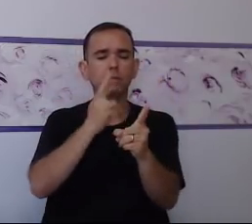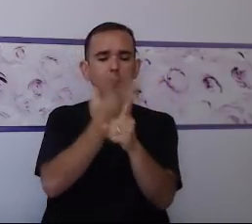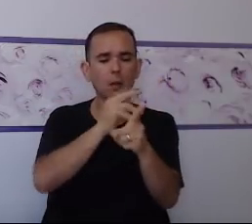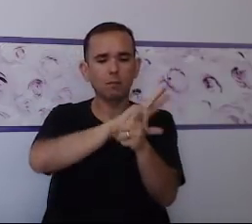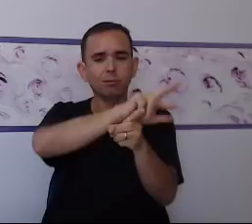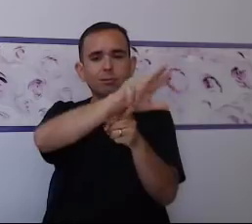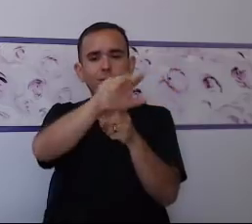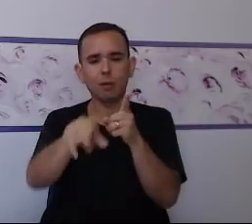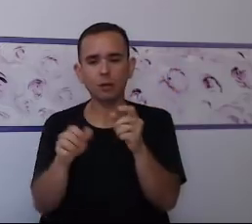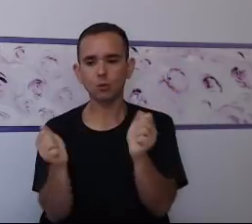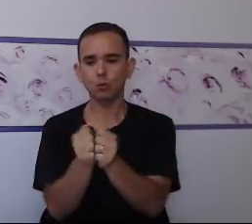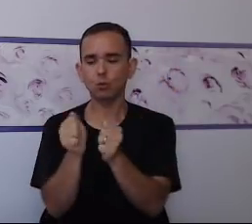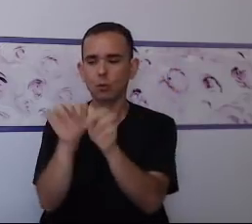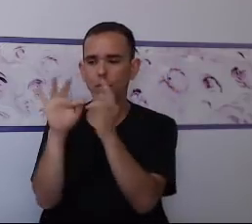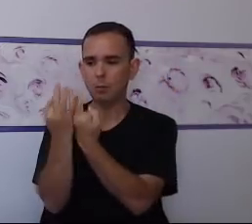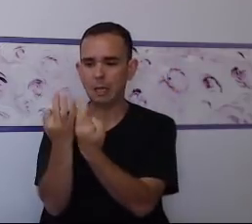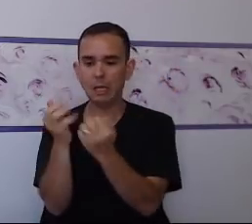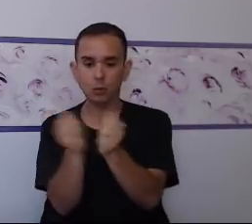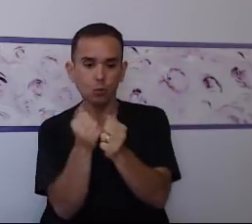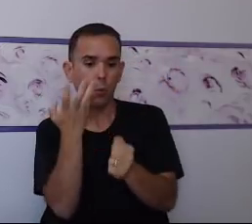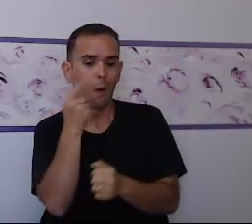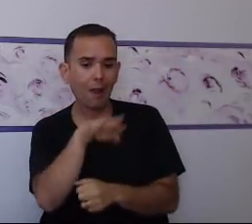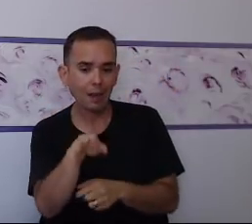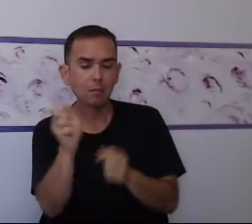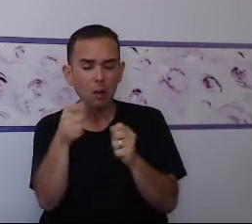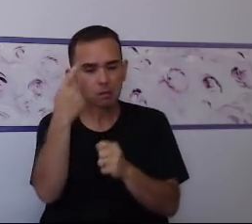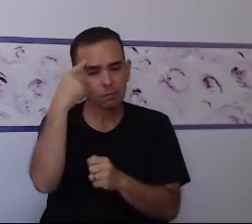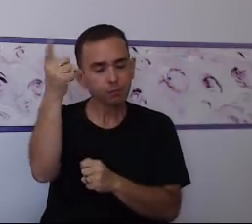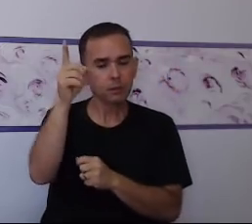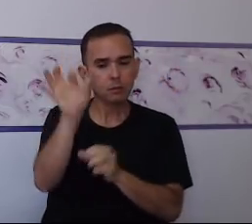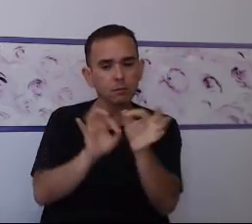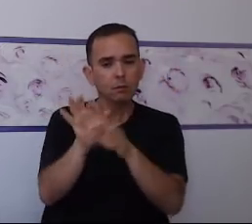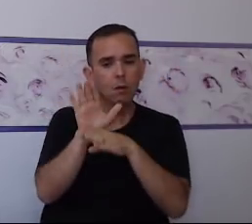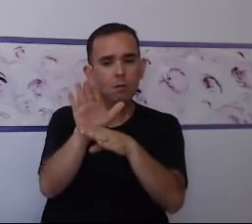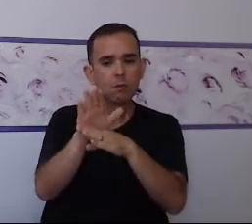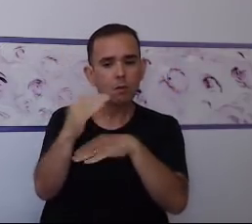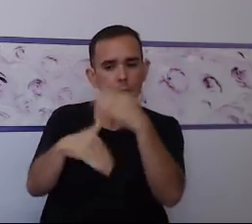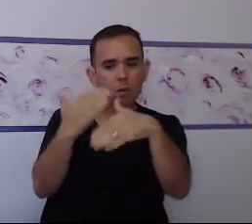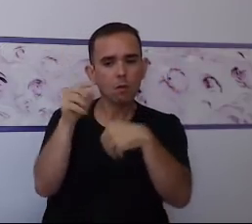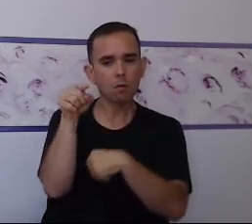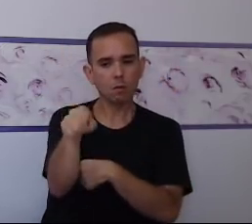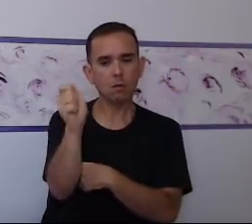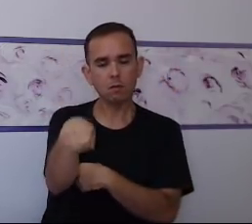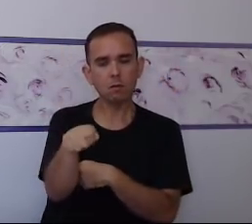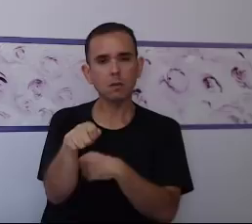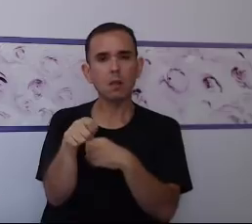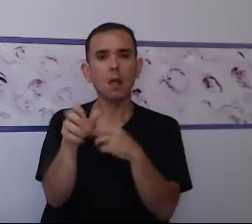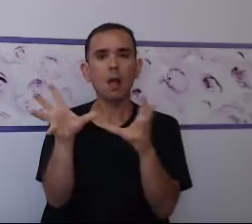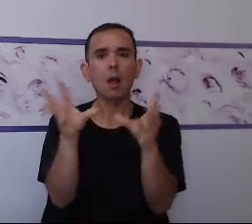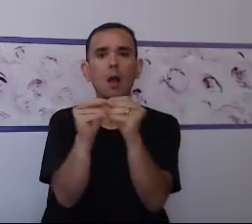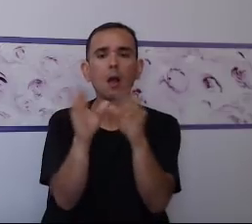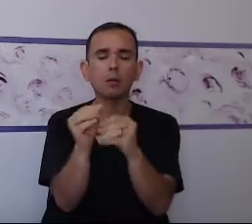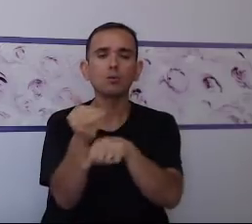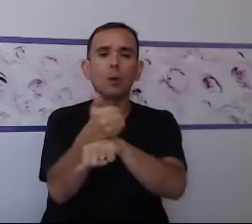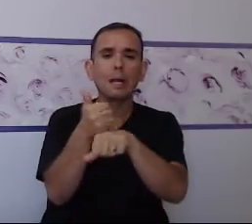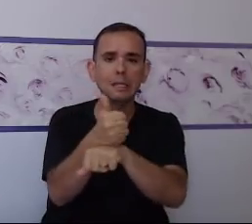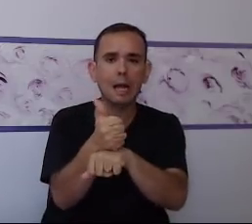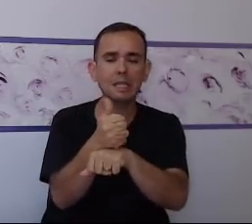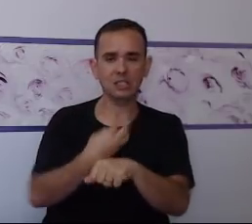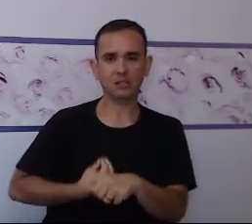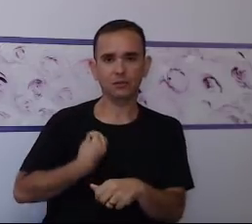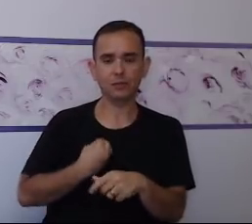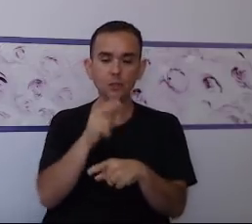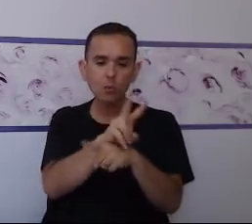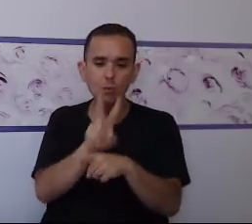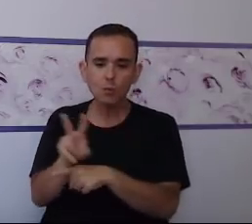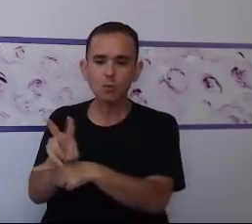pode, ao lado da família e da criança, planejar estratégias para promover seu desenvolvimento, otimizar sua qualidade de vida e de seus cuidadores